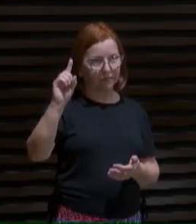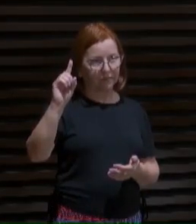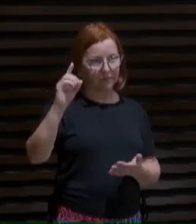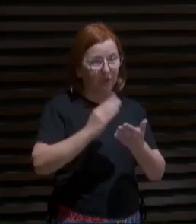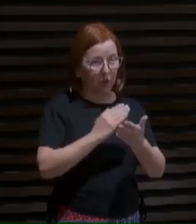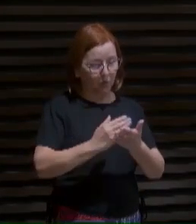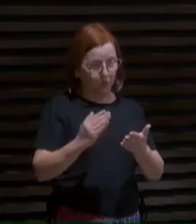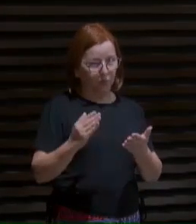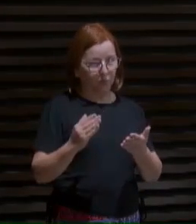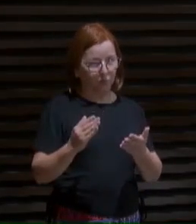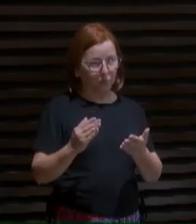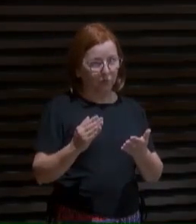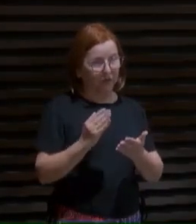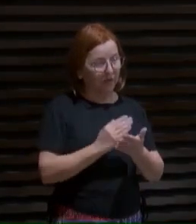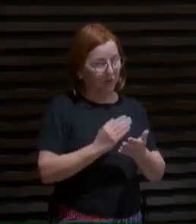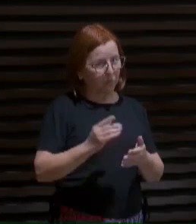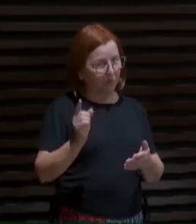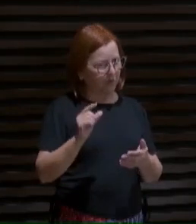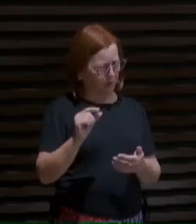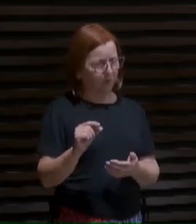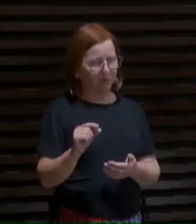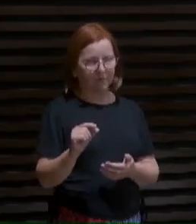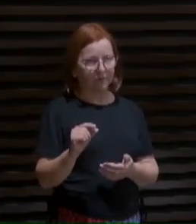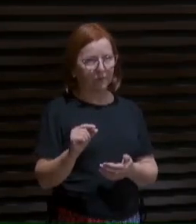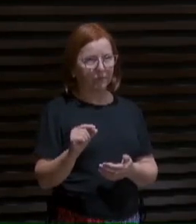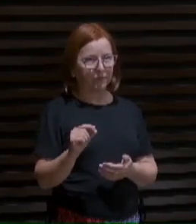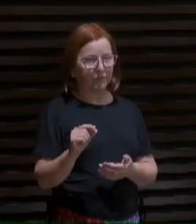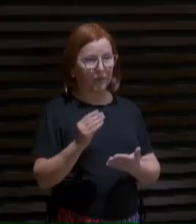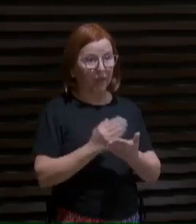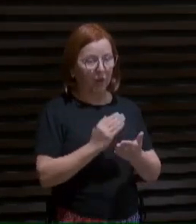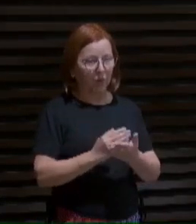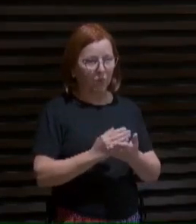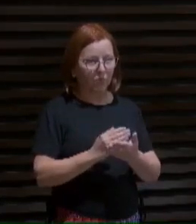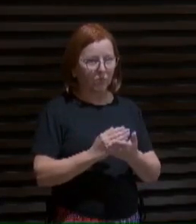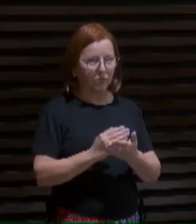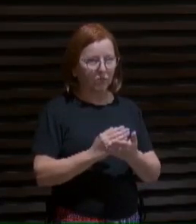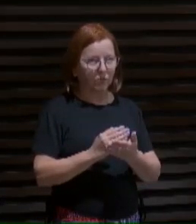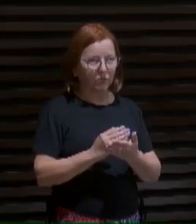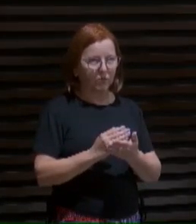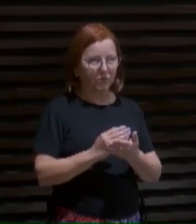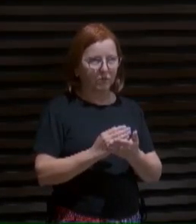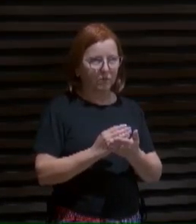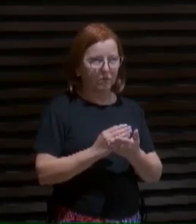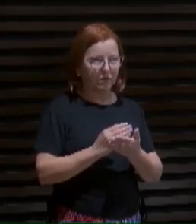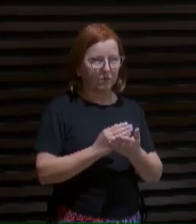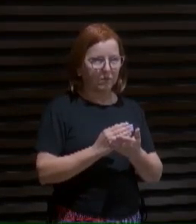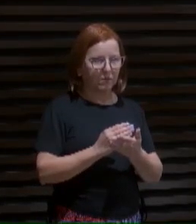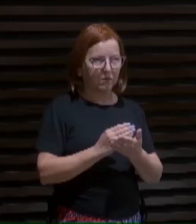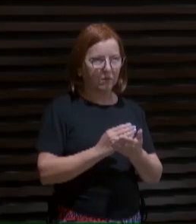alguns aqui não é alguns poucos, apostatarão da fé, por obedecerem